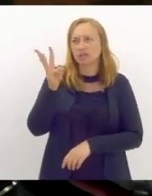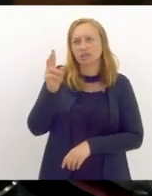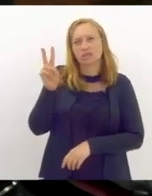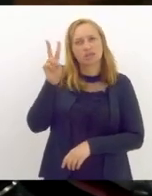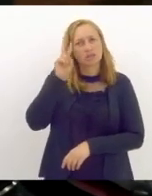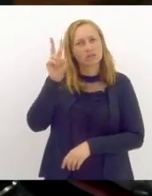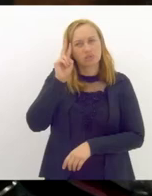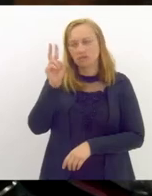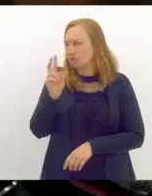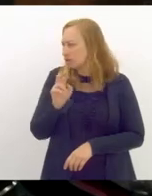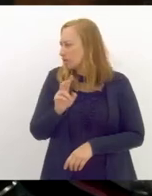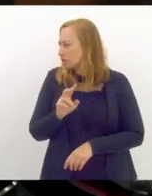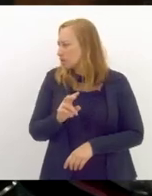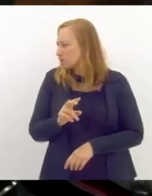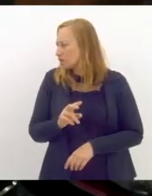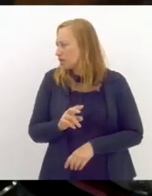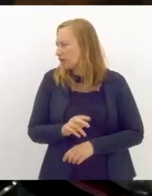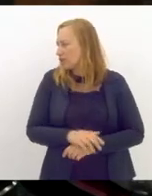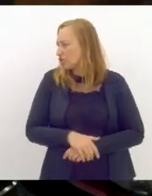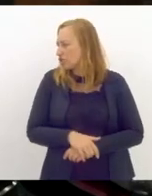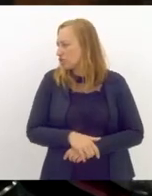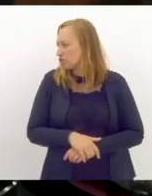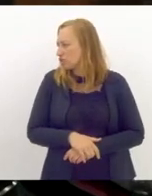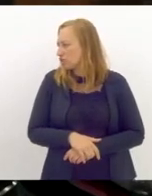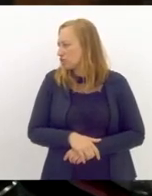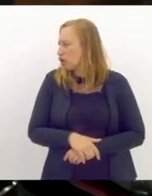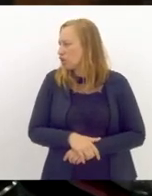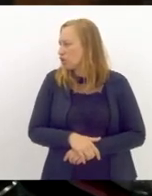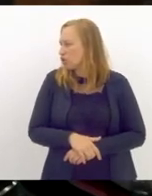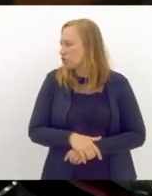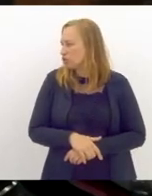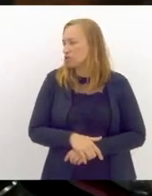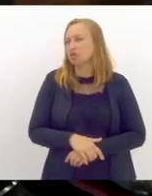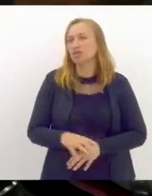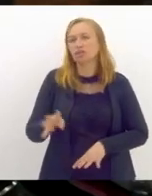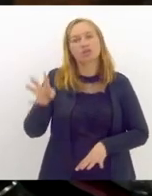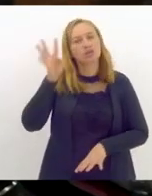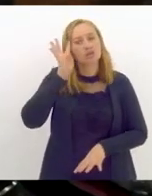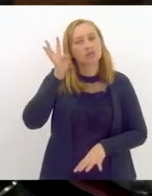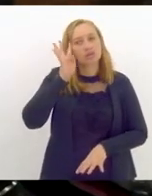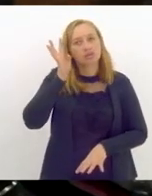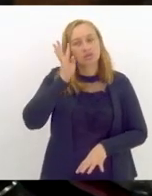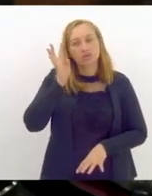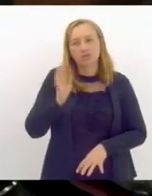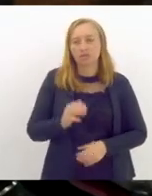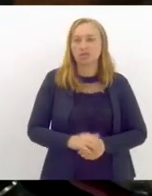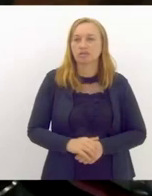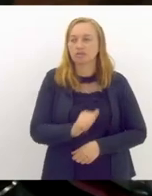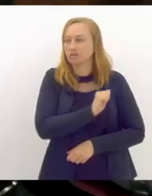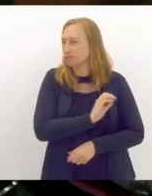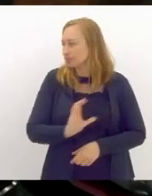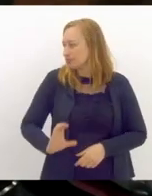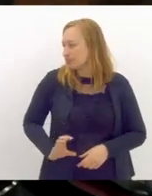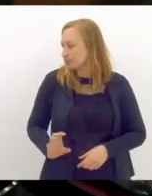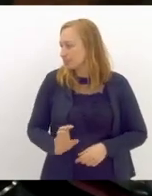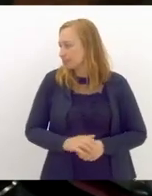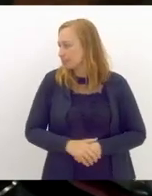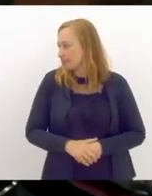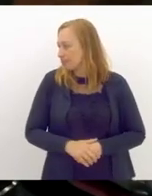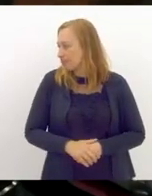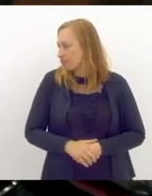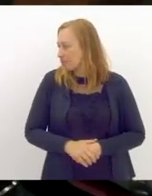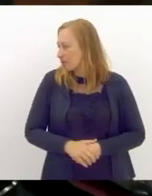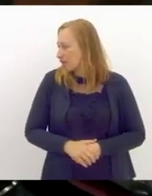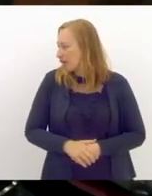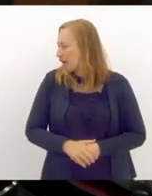passada isso desencadeou uma reunião na quarta-feira com a presença do presidente aí com a